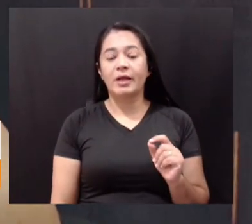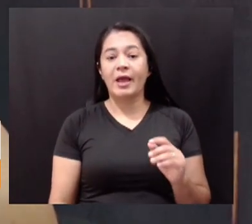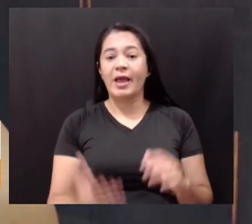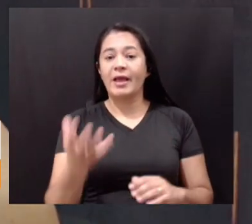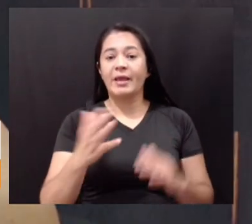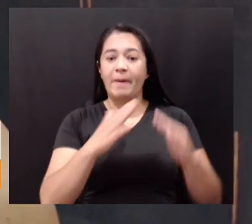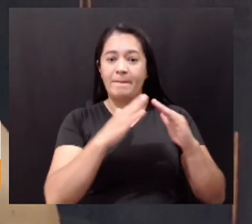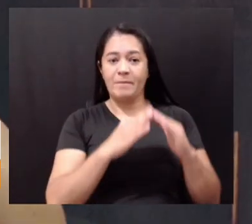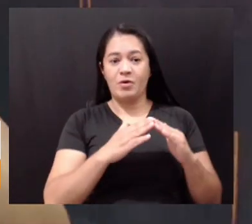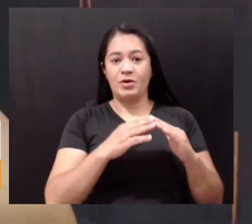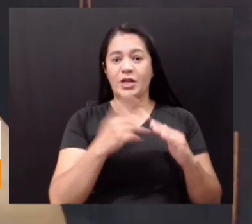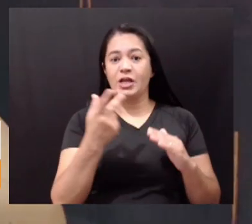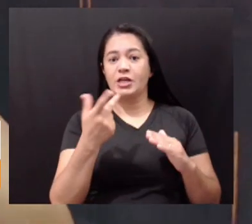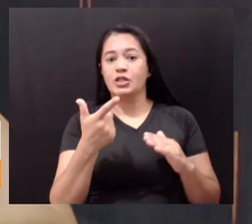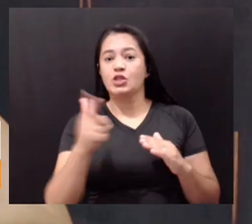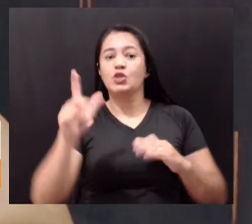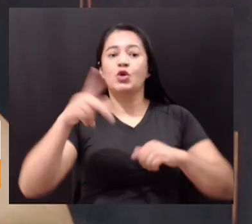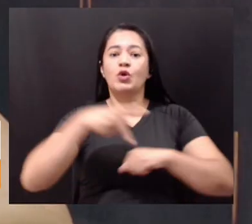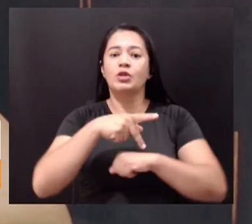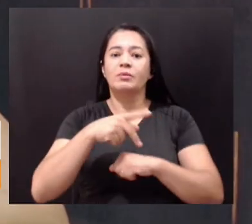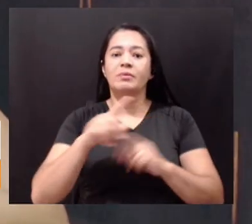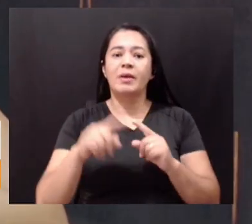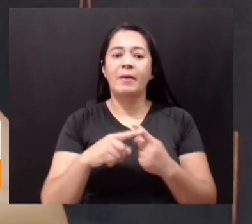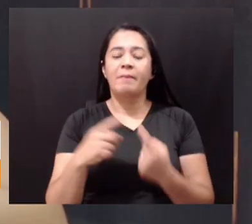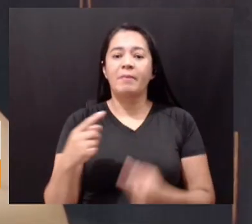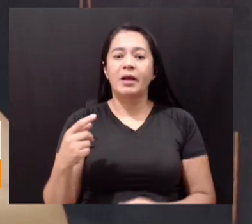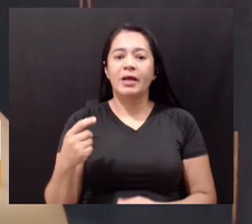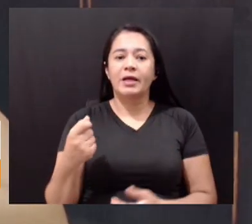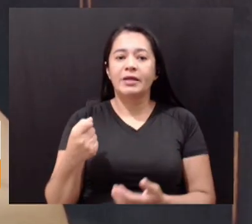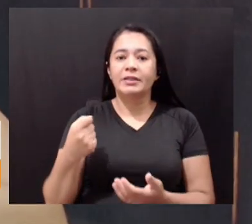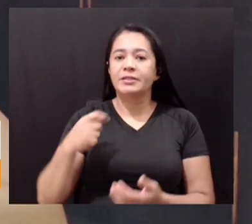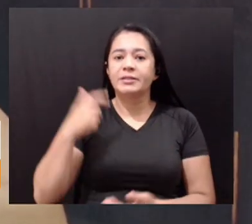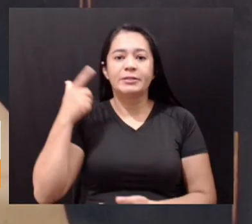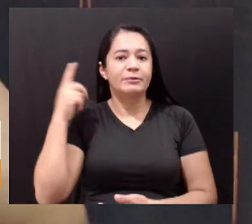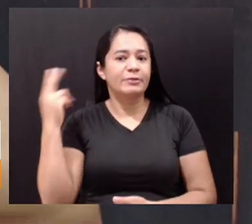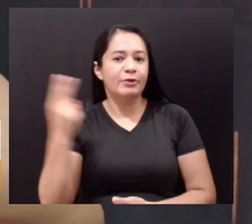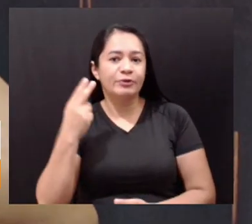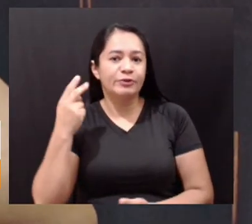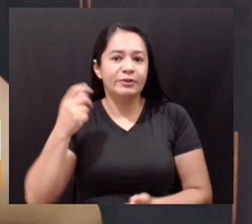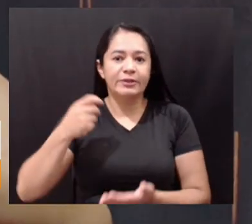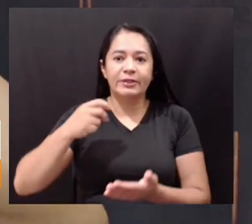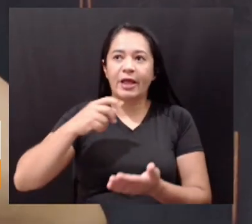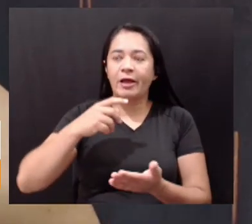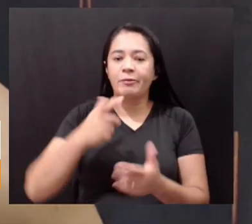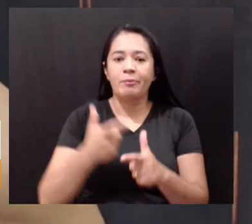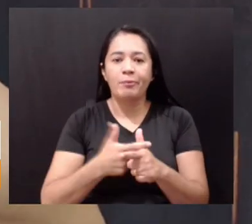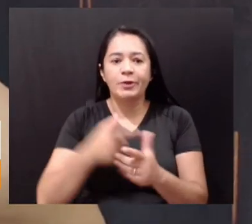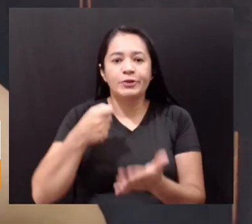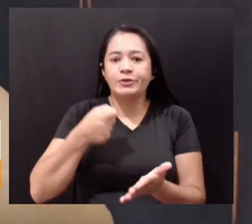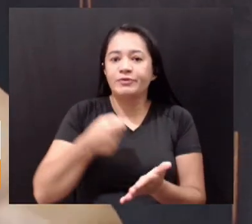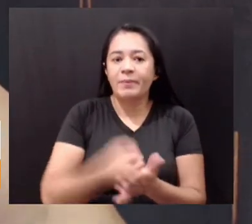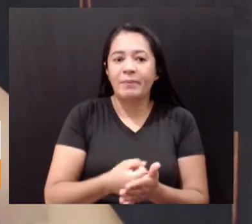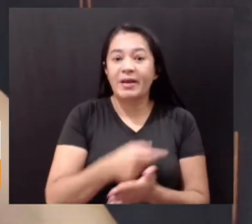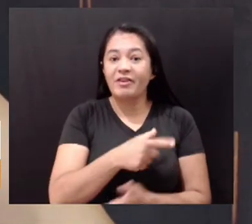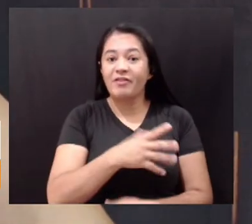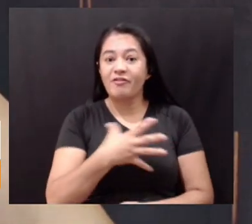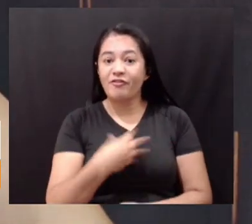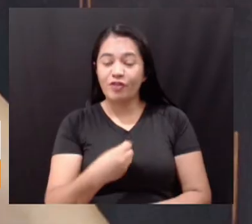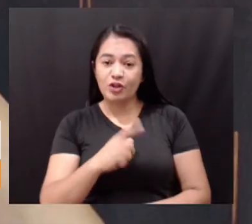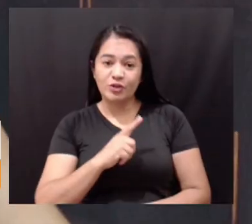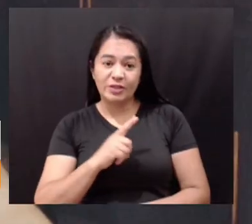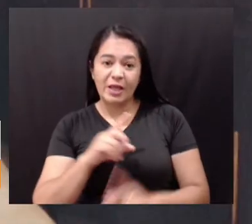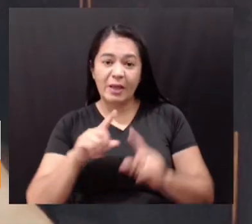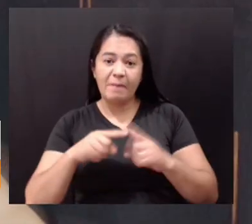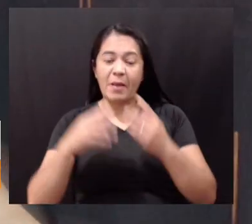muita vontade, mas não conseguem pagar uma conta. São pessoas que, por exemplo, têm filhos, mas estão vivendo com os pais, vão para os